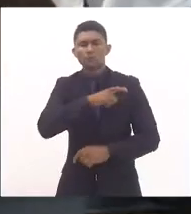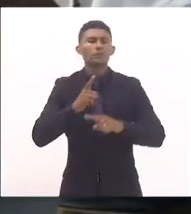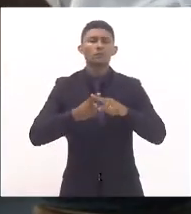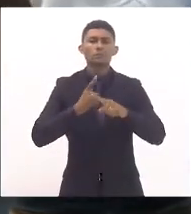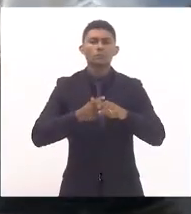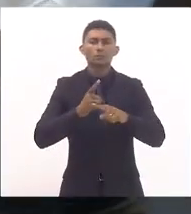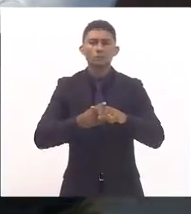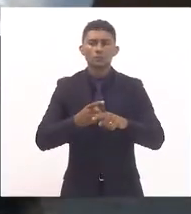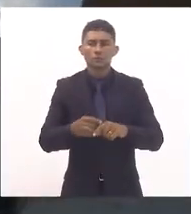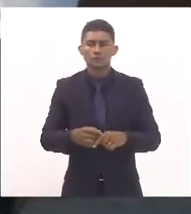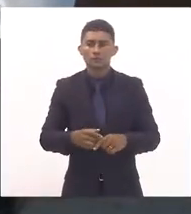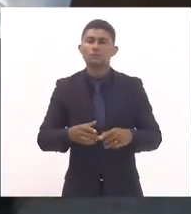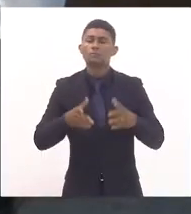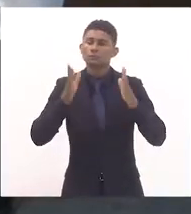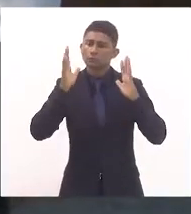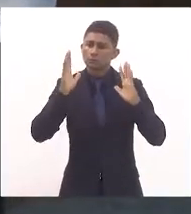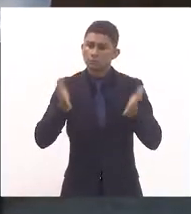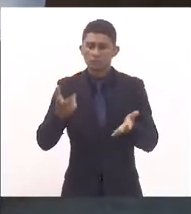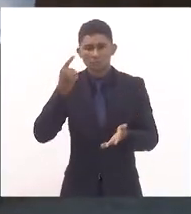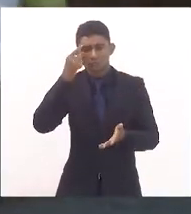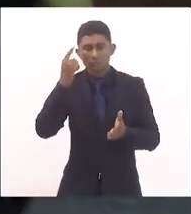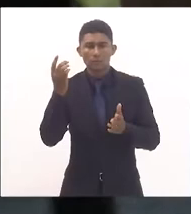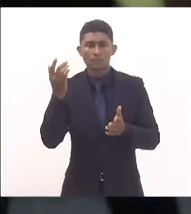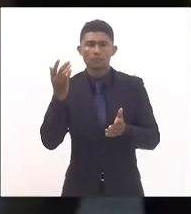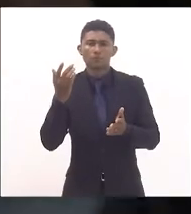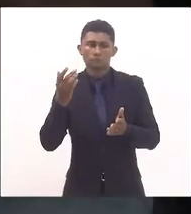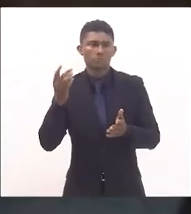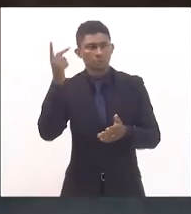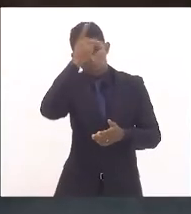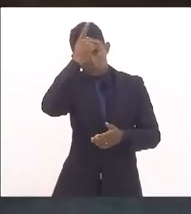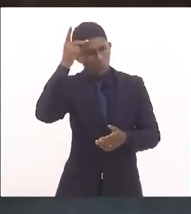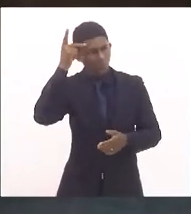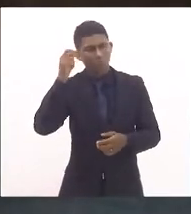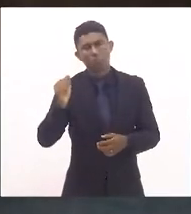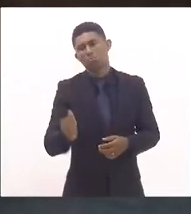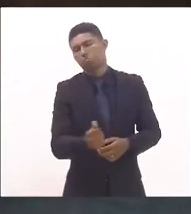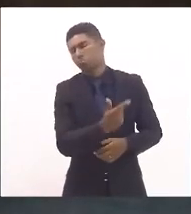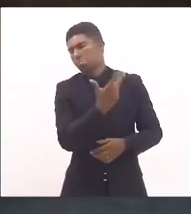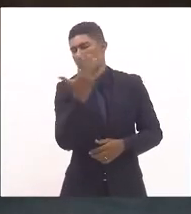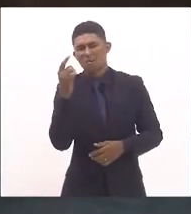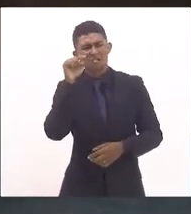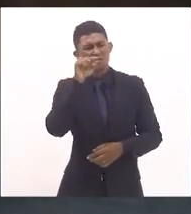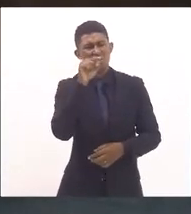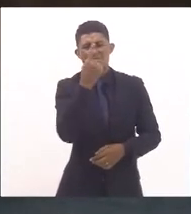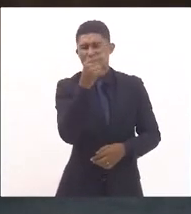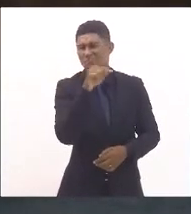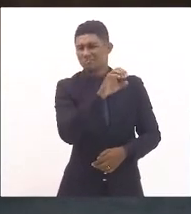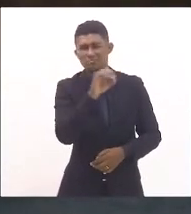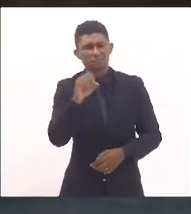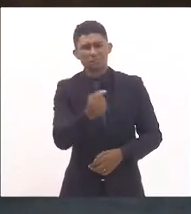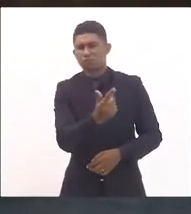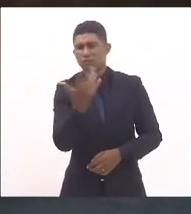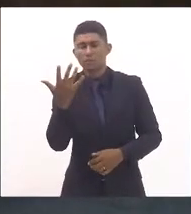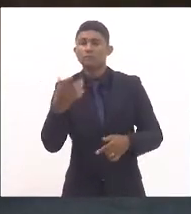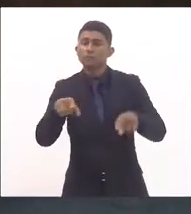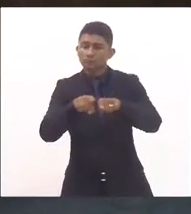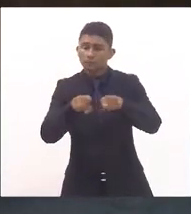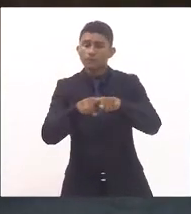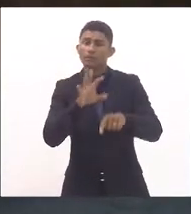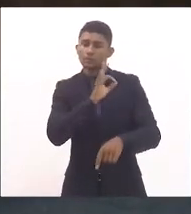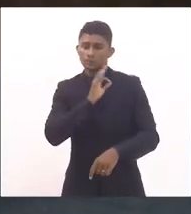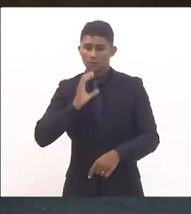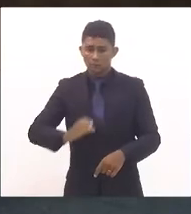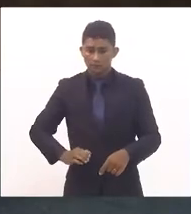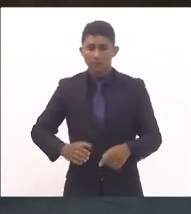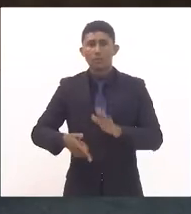feitos adequadamente com não sei quantas mil pessoas, e a Polícia Civil, que é muito pequena, também ficou acordada, e